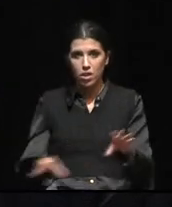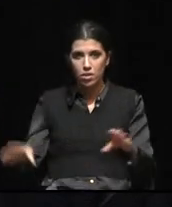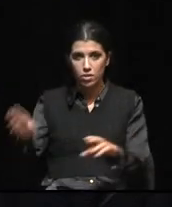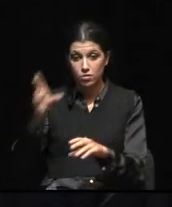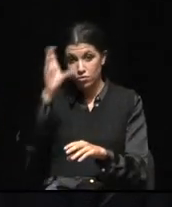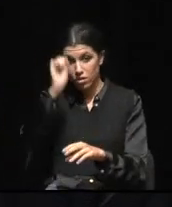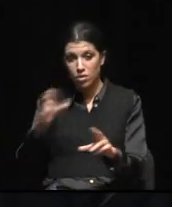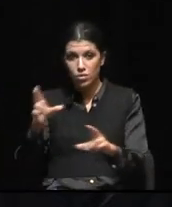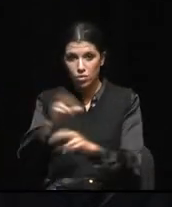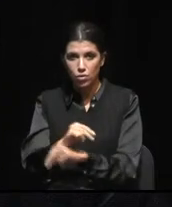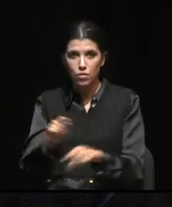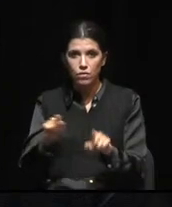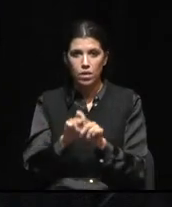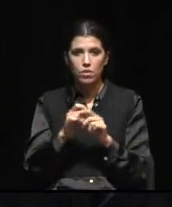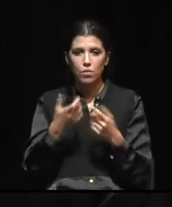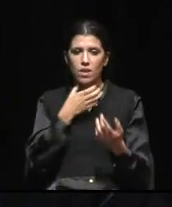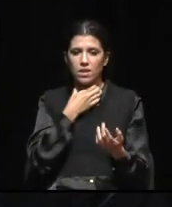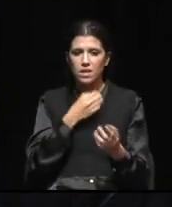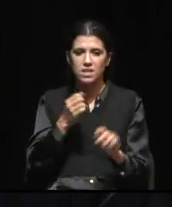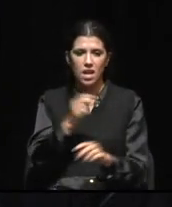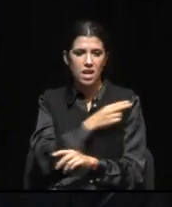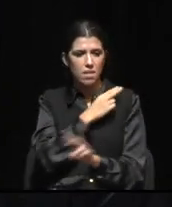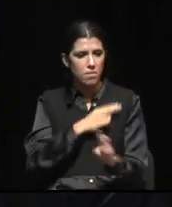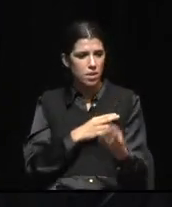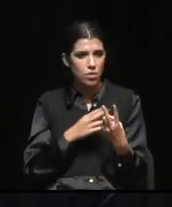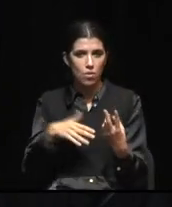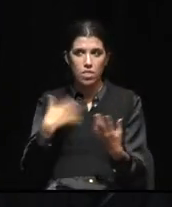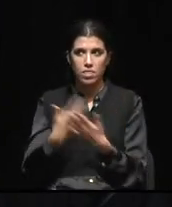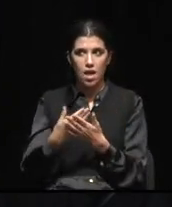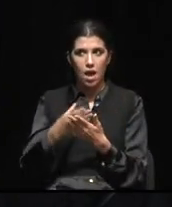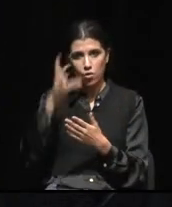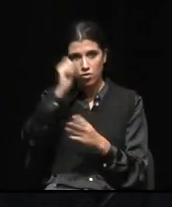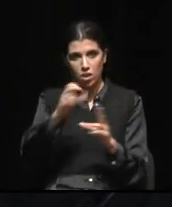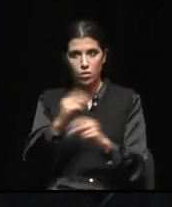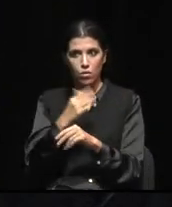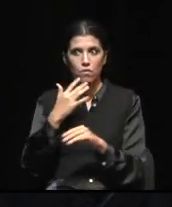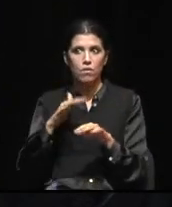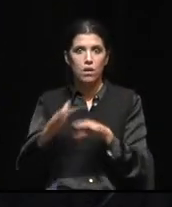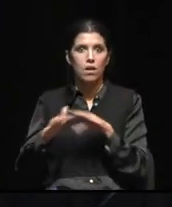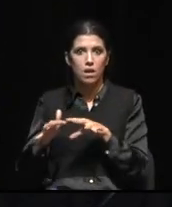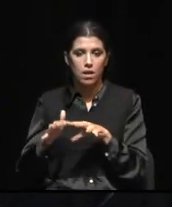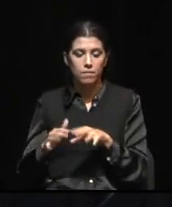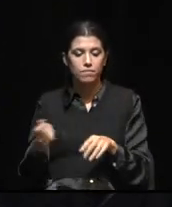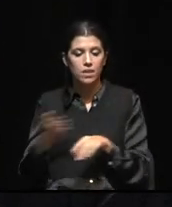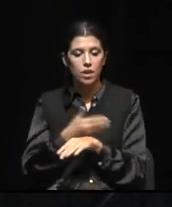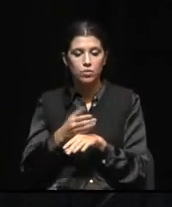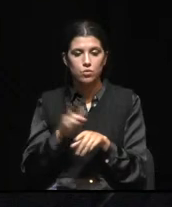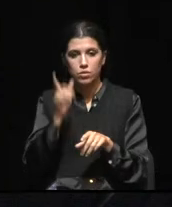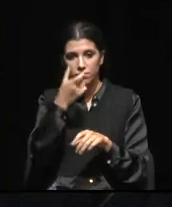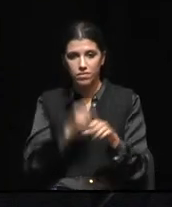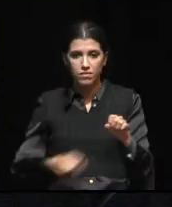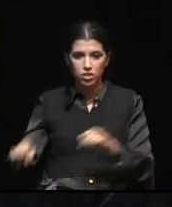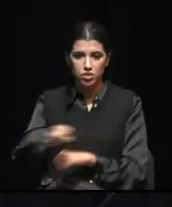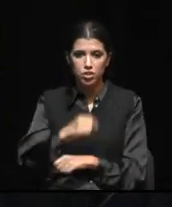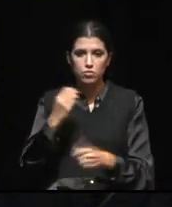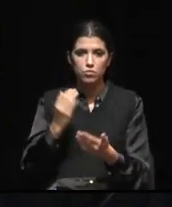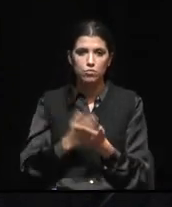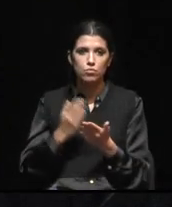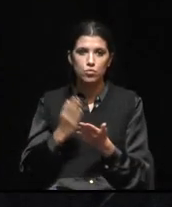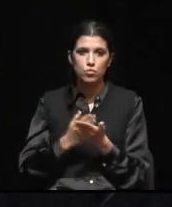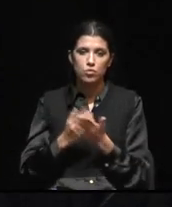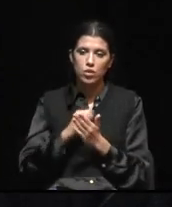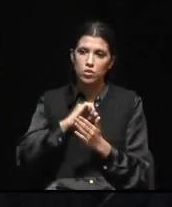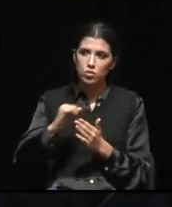cerrando fileiras em duas crises académicas que fizeram tremer o velho regime durante o fascismo estes estudantes protestavam contra a falta de